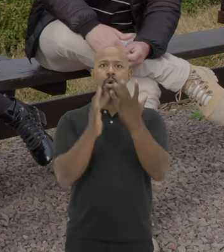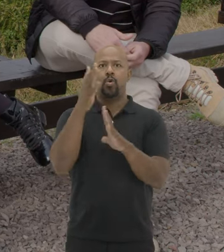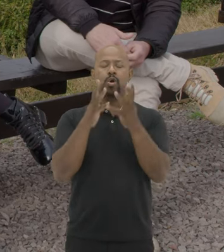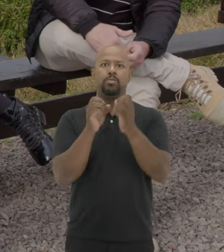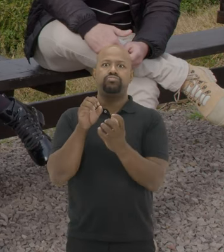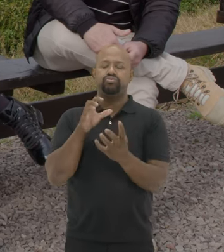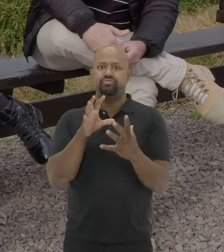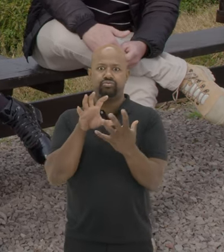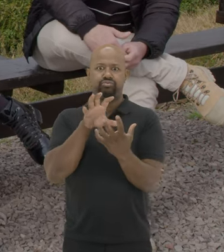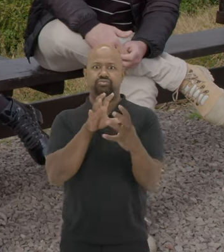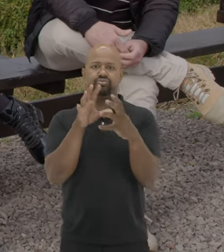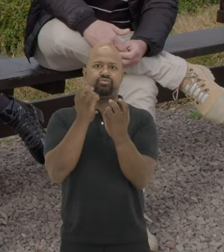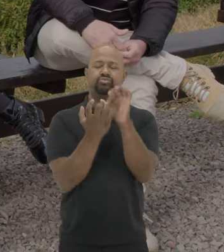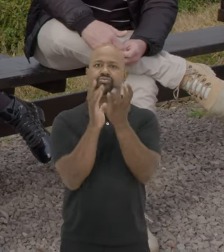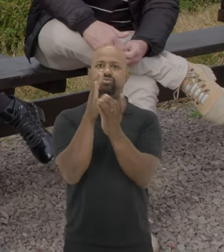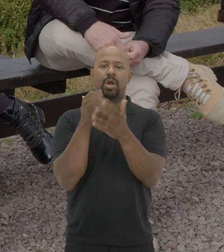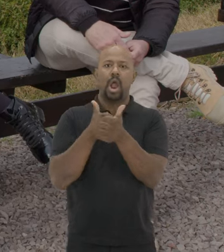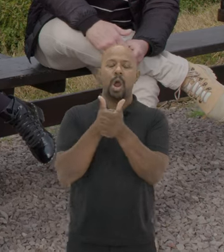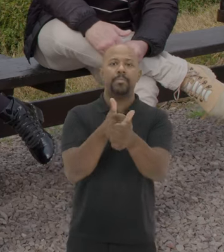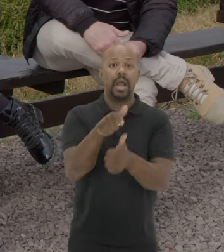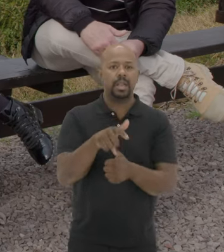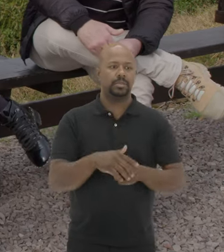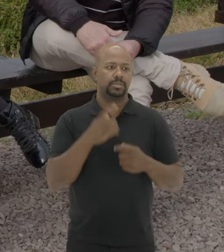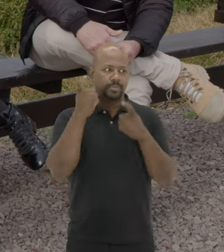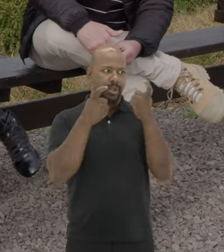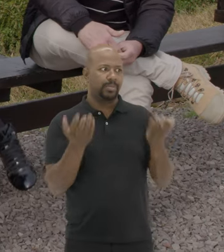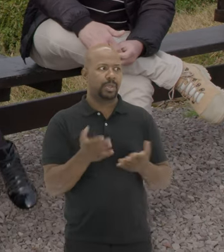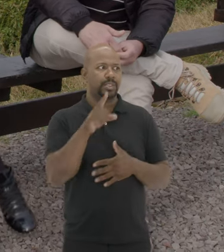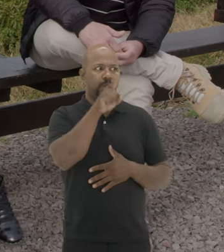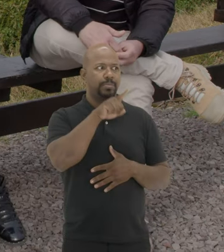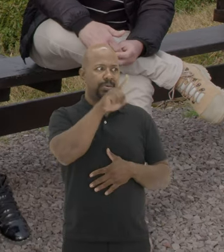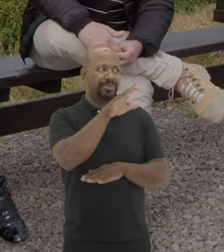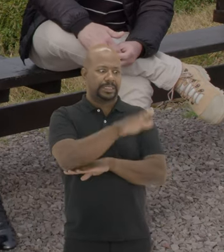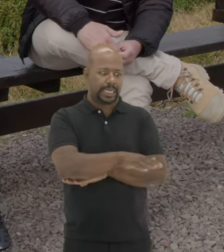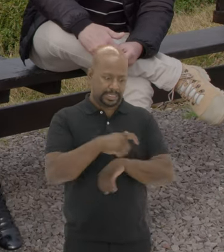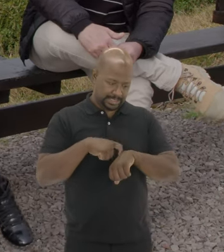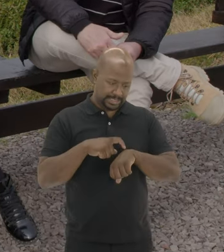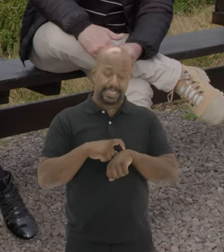acompanhava naquele caminho. Acompanhava, tá? Eu tô preocupada que hoje é domingo de tarde.